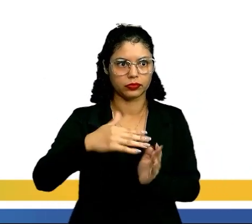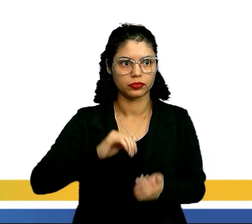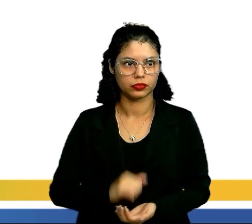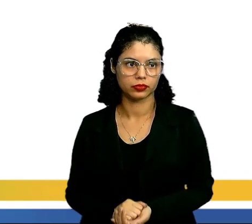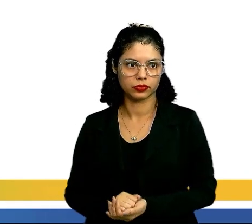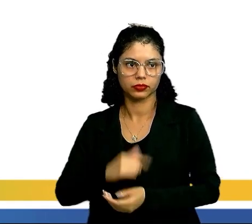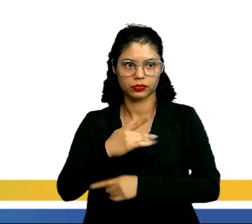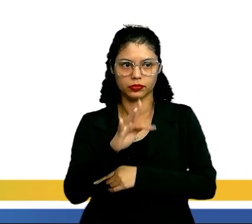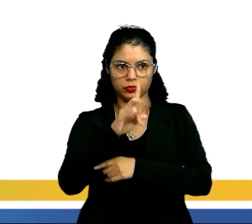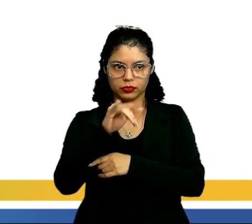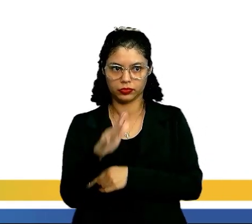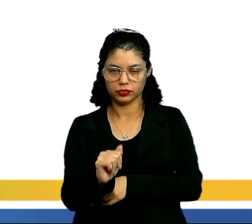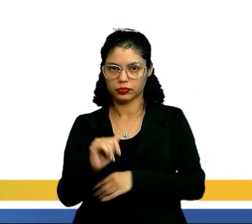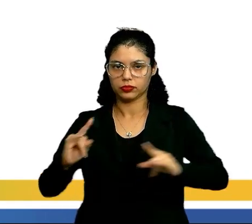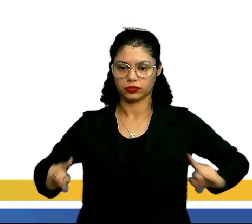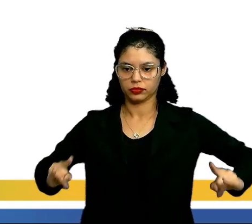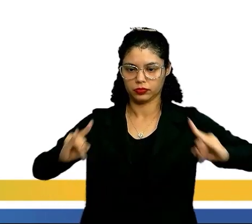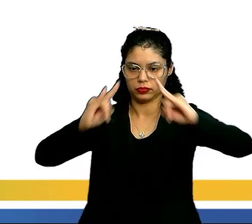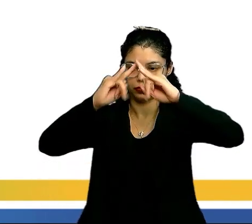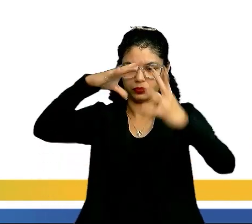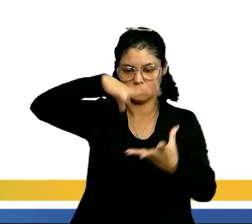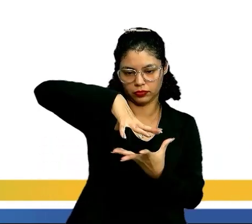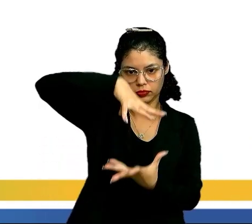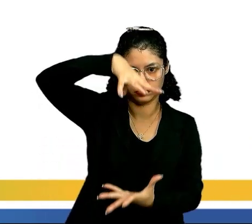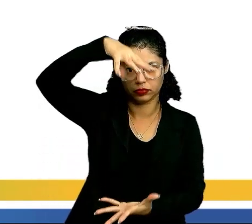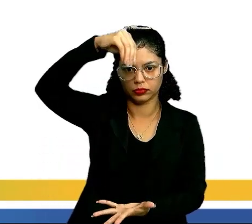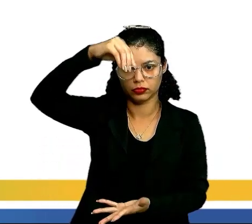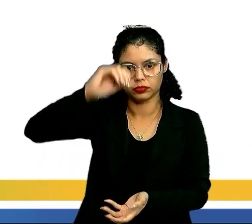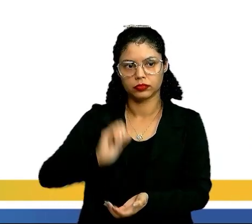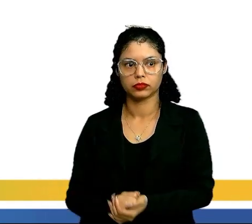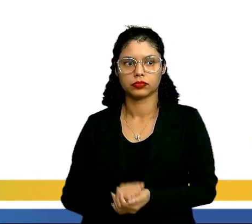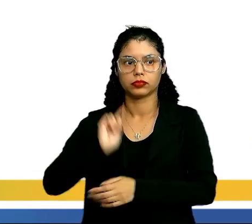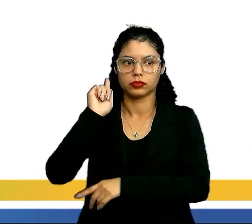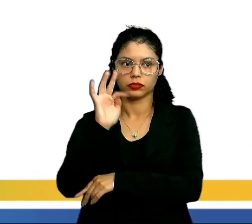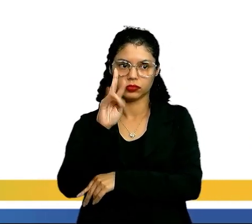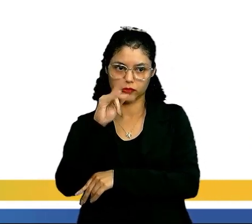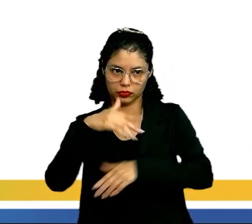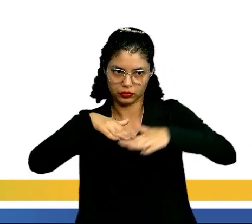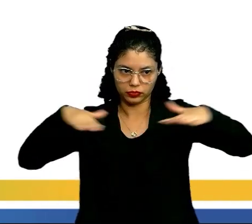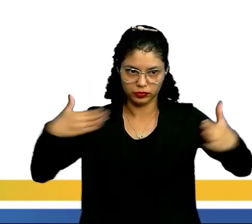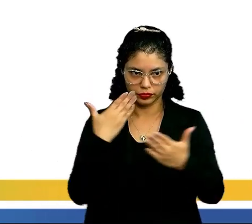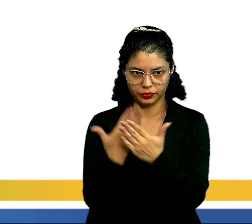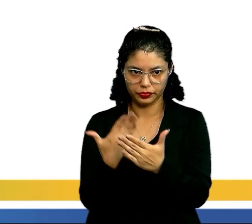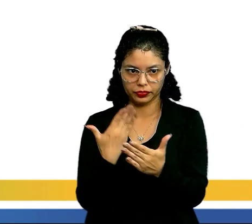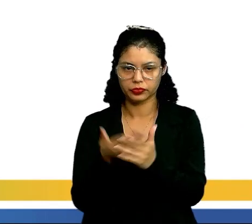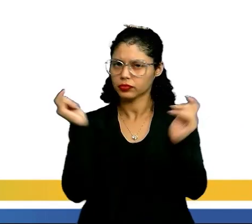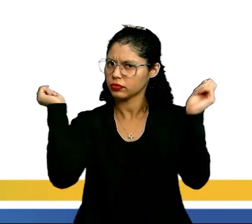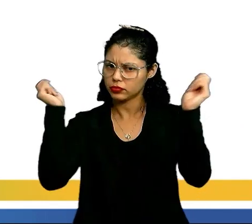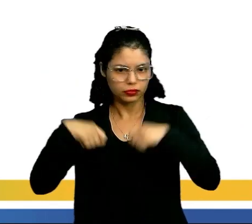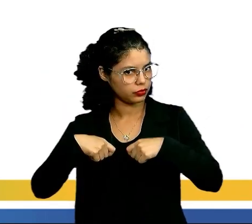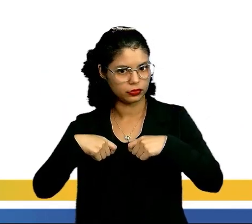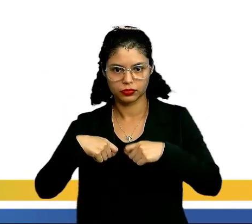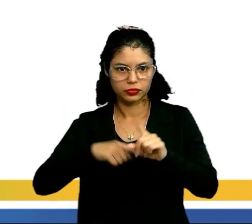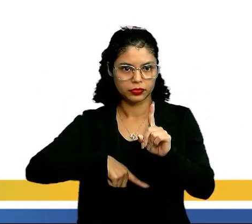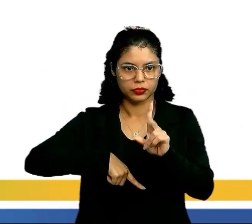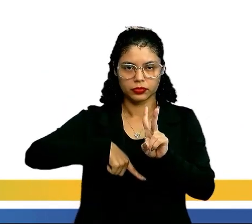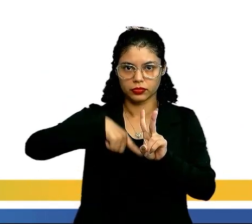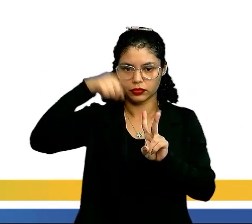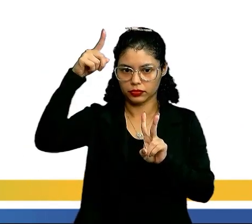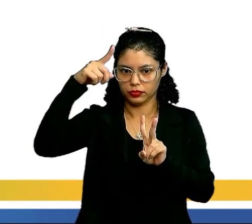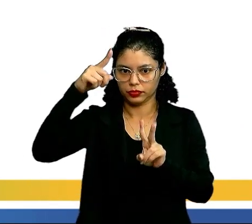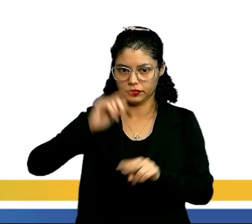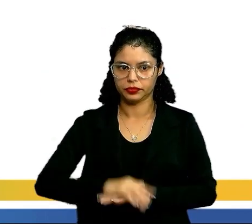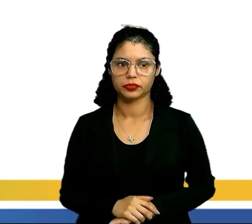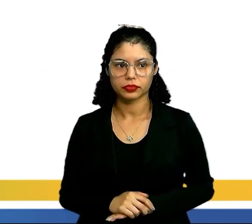esferas, paralelepípedos e pirâmides. A geometria plana estuda as formas que não